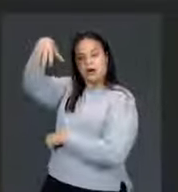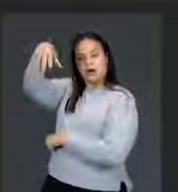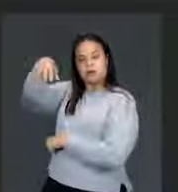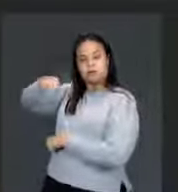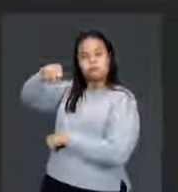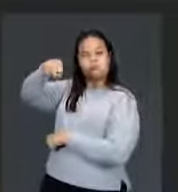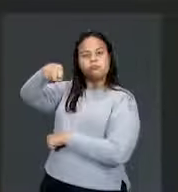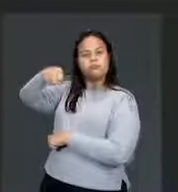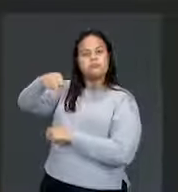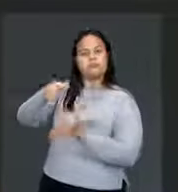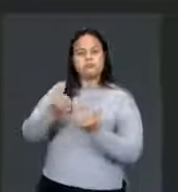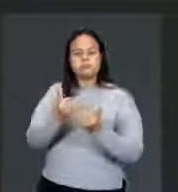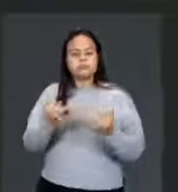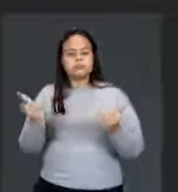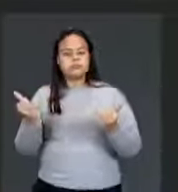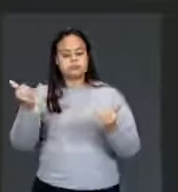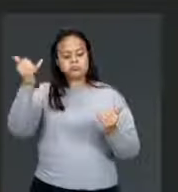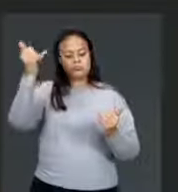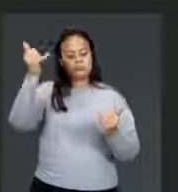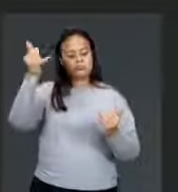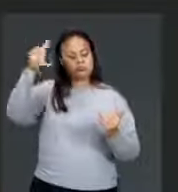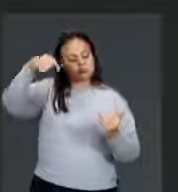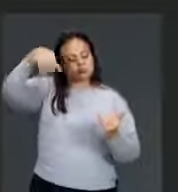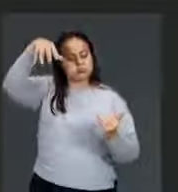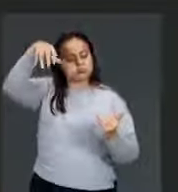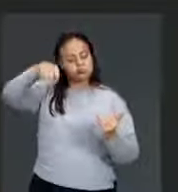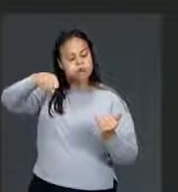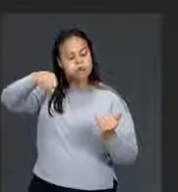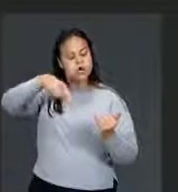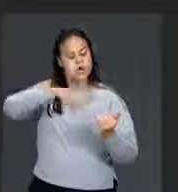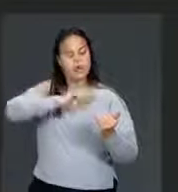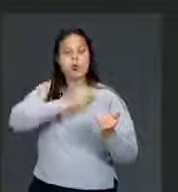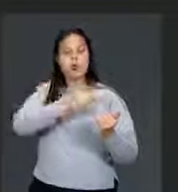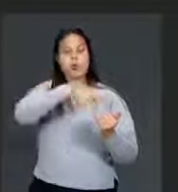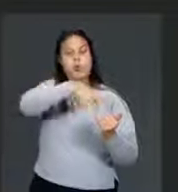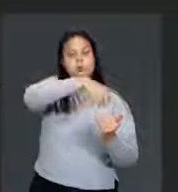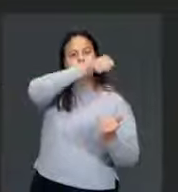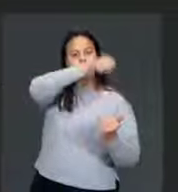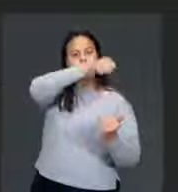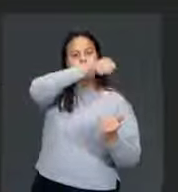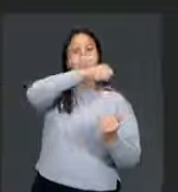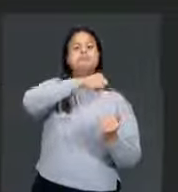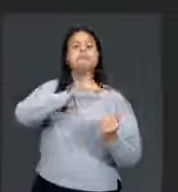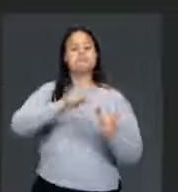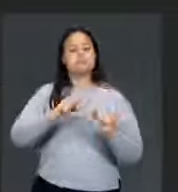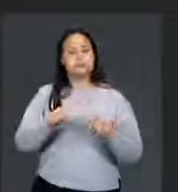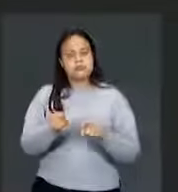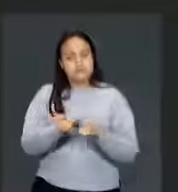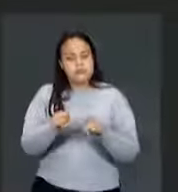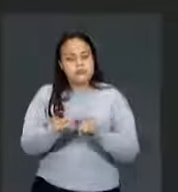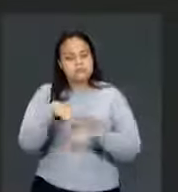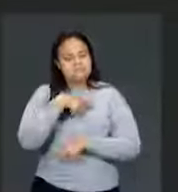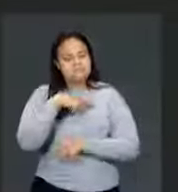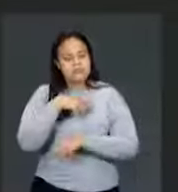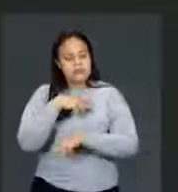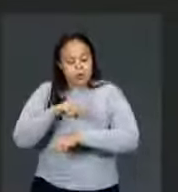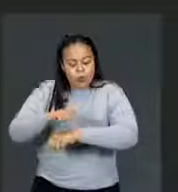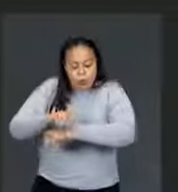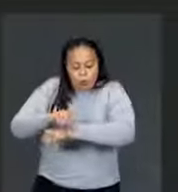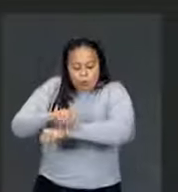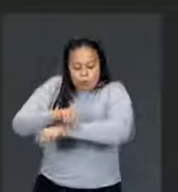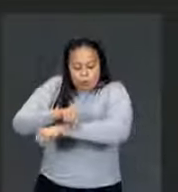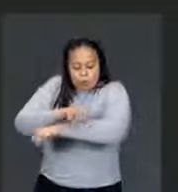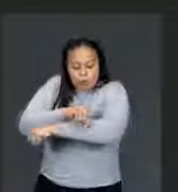desse circuito. É composto ainda por fios condutores e é composto, neste caso, por